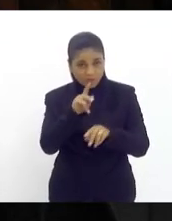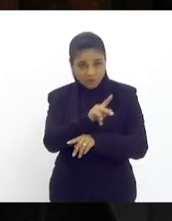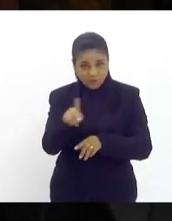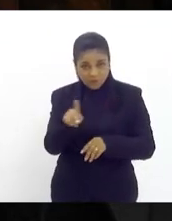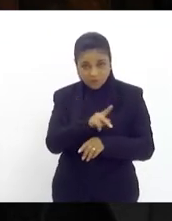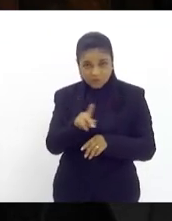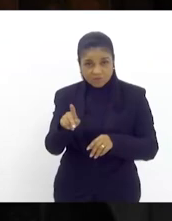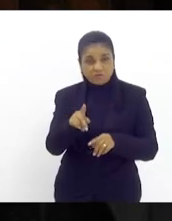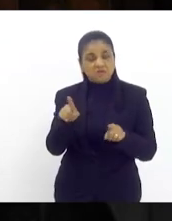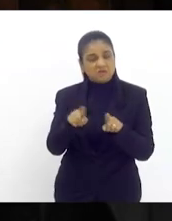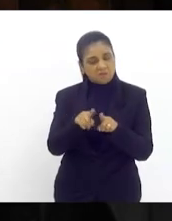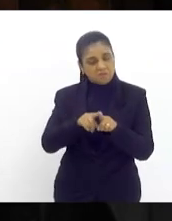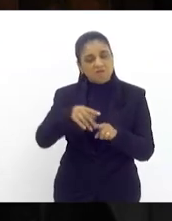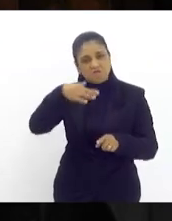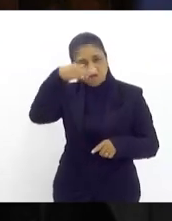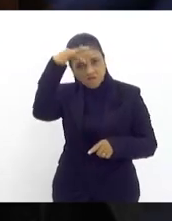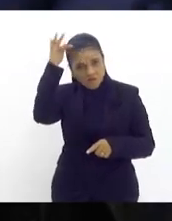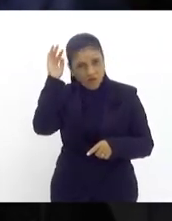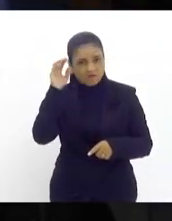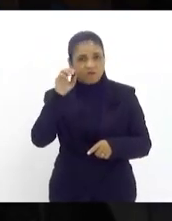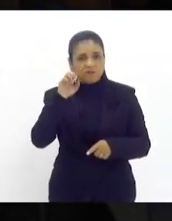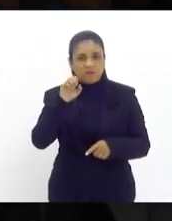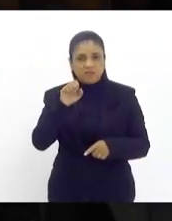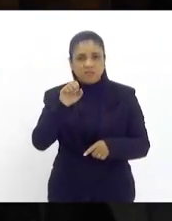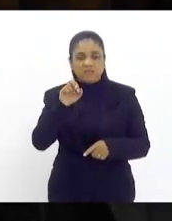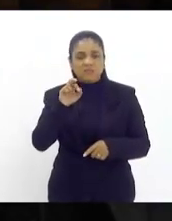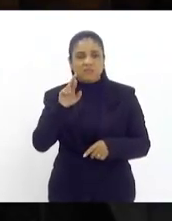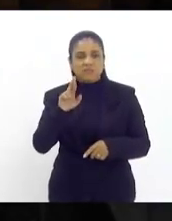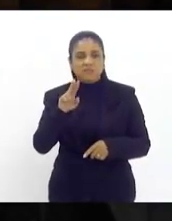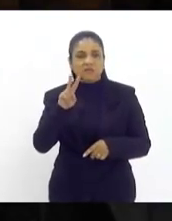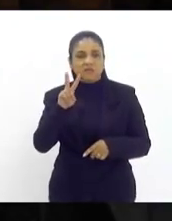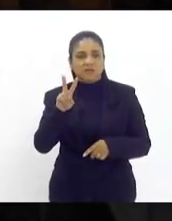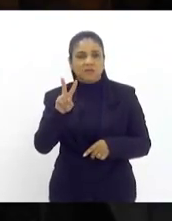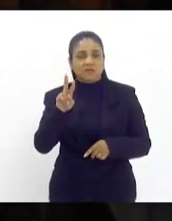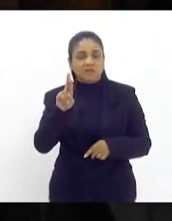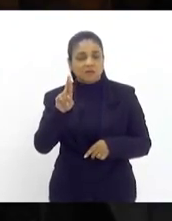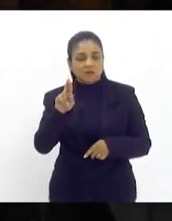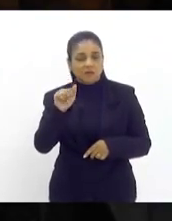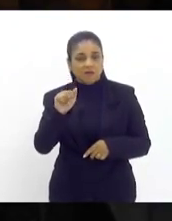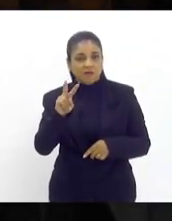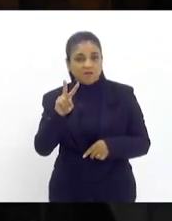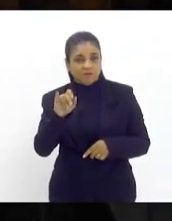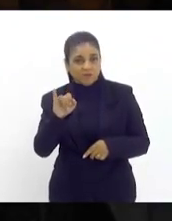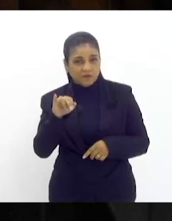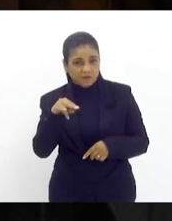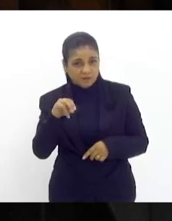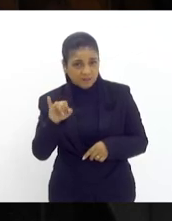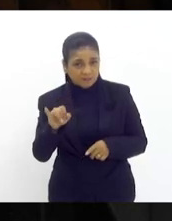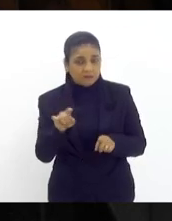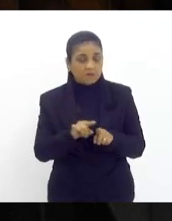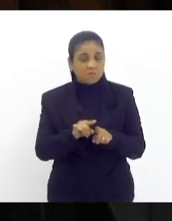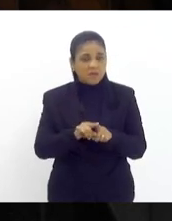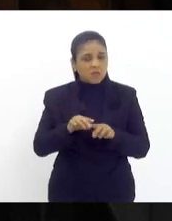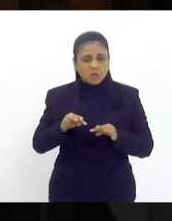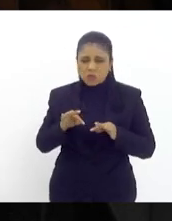também estaria me dirigindo a ele tantos outros que entende que educação